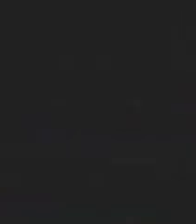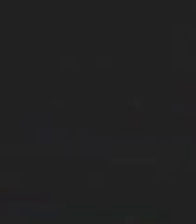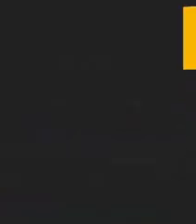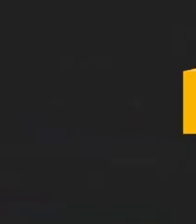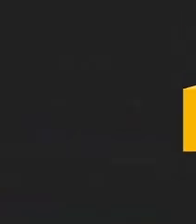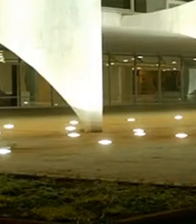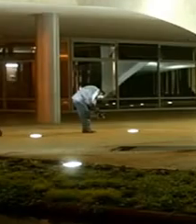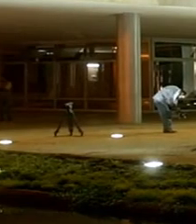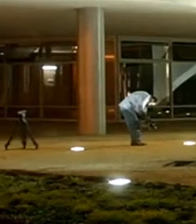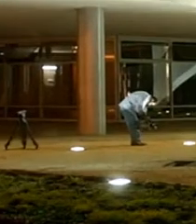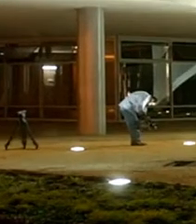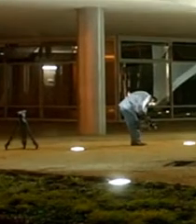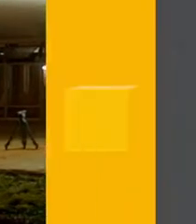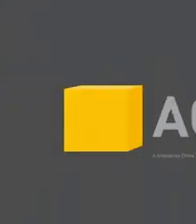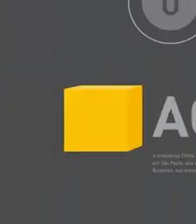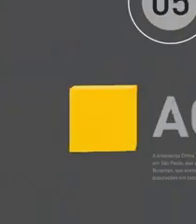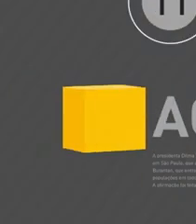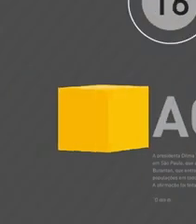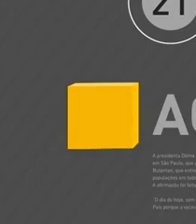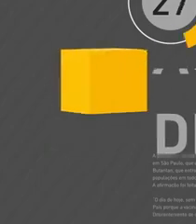Tchau. Tchau.